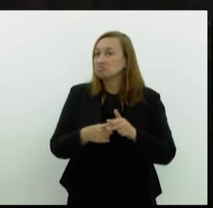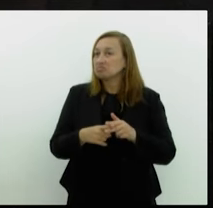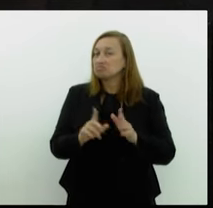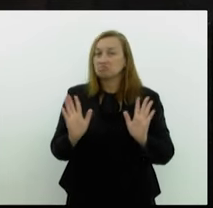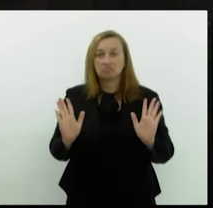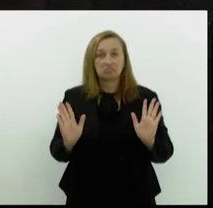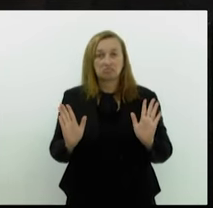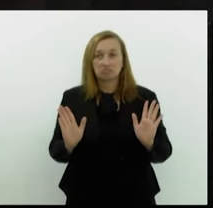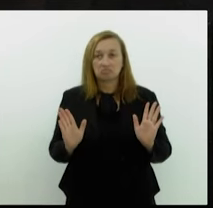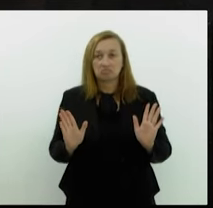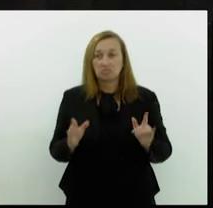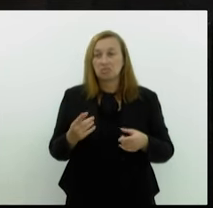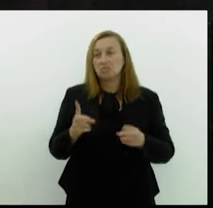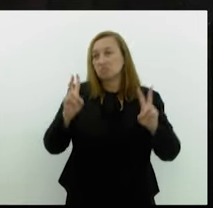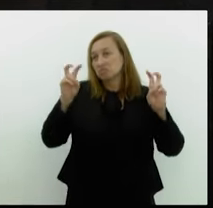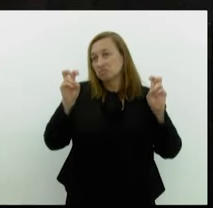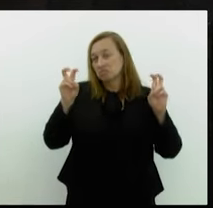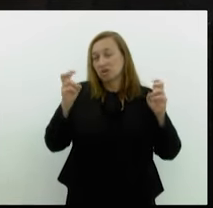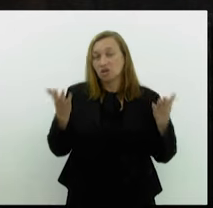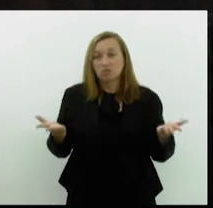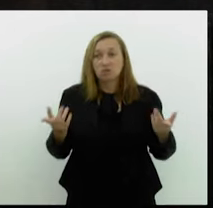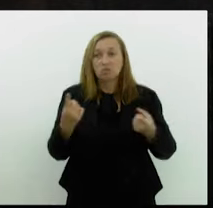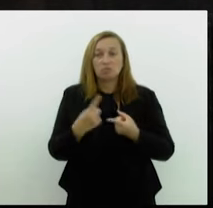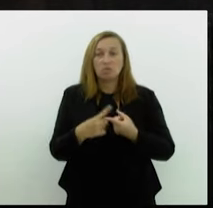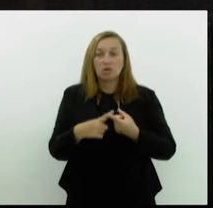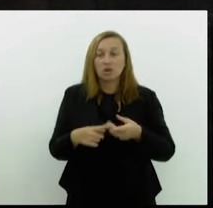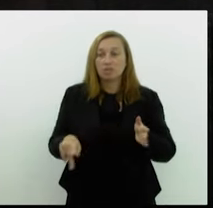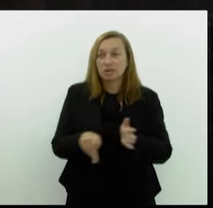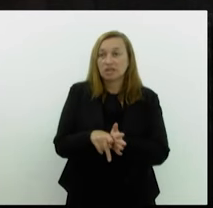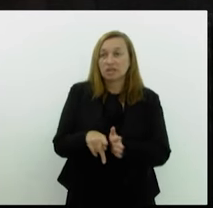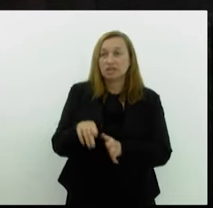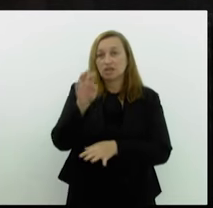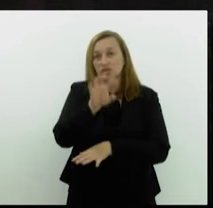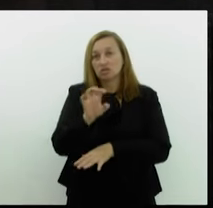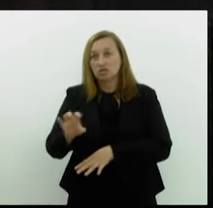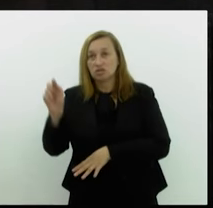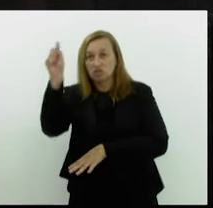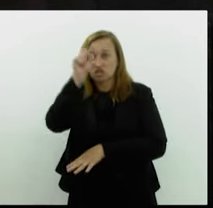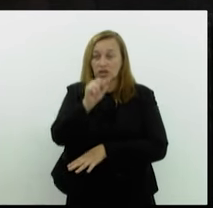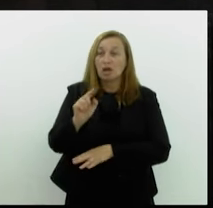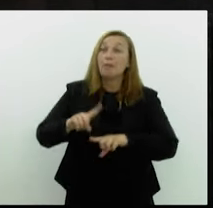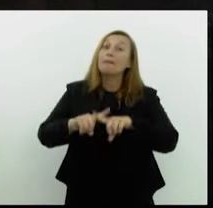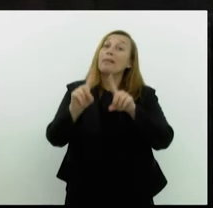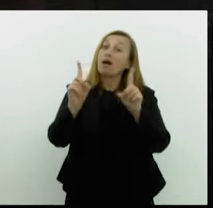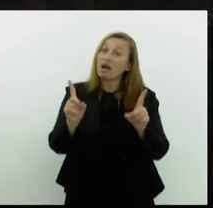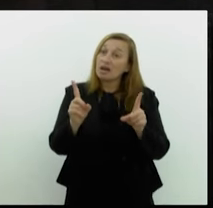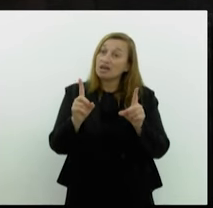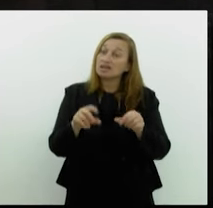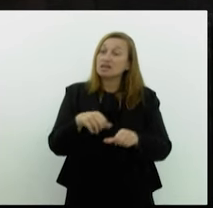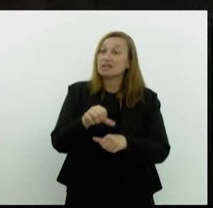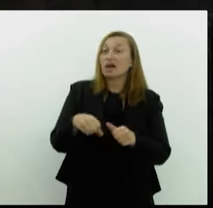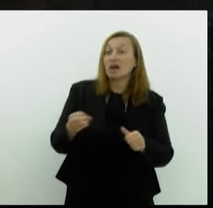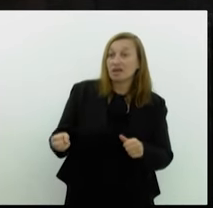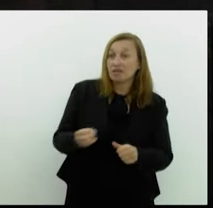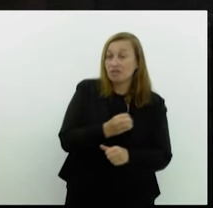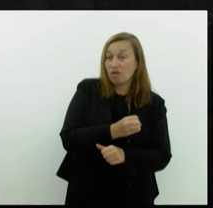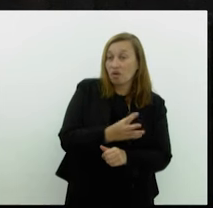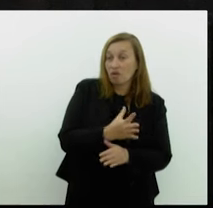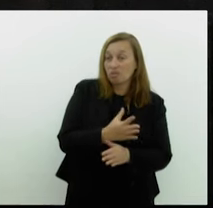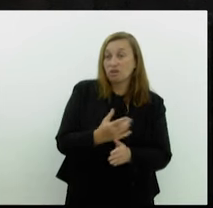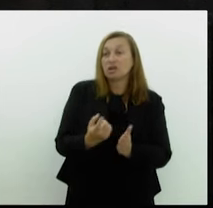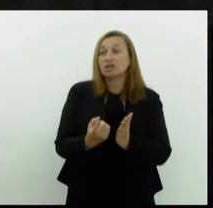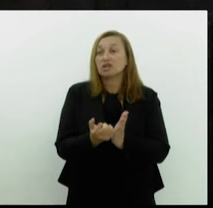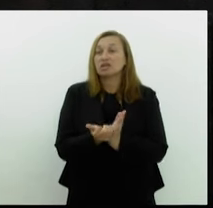tema, porque essa é uma questão dos Estados. Mas a reforma tributária, na sua